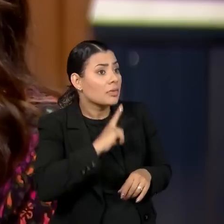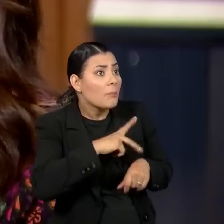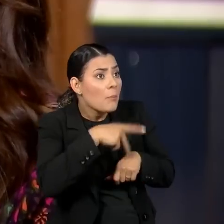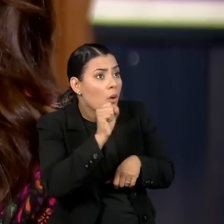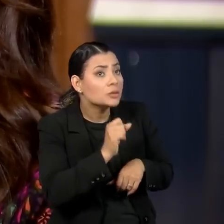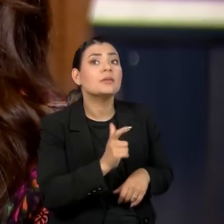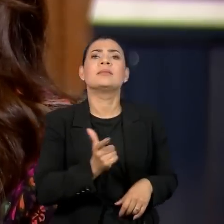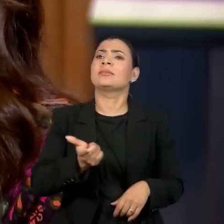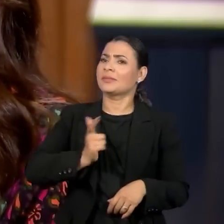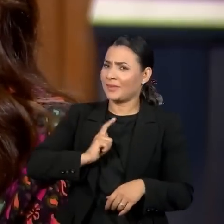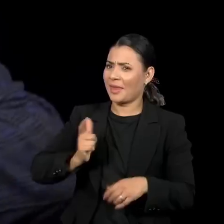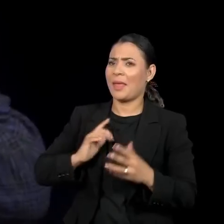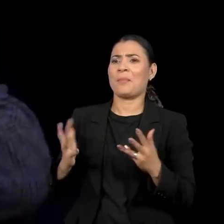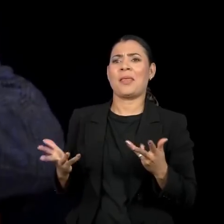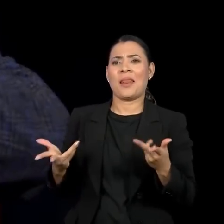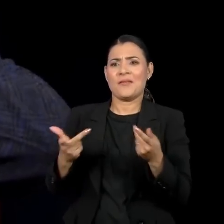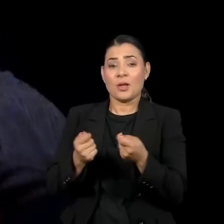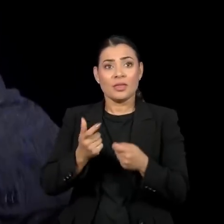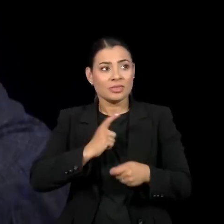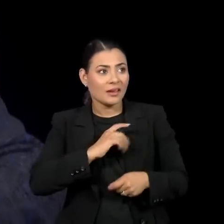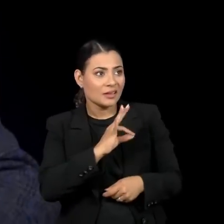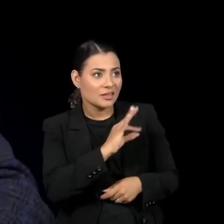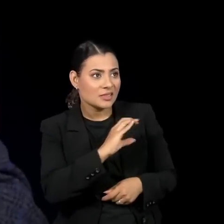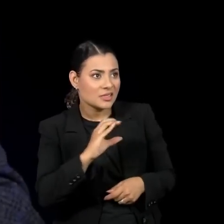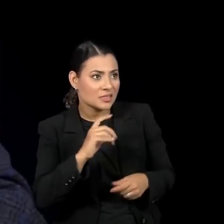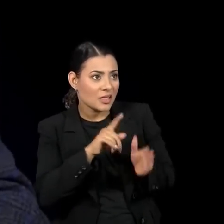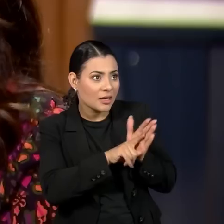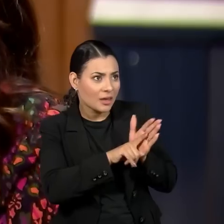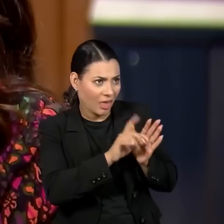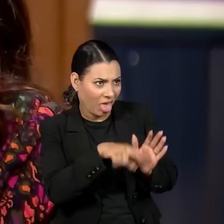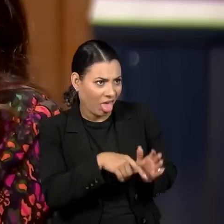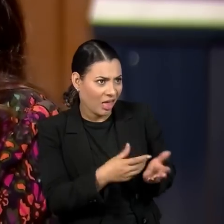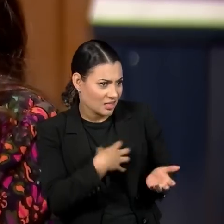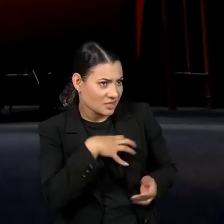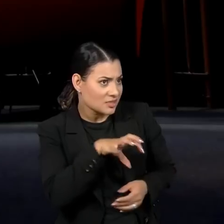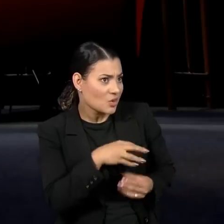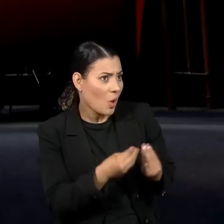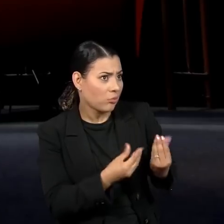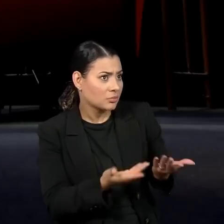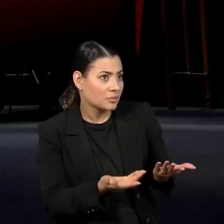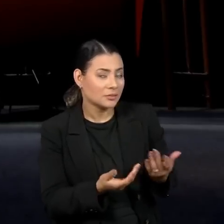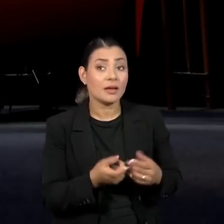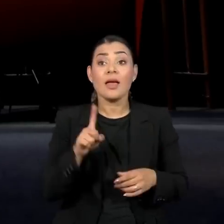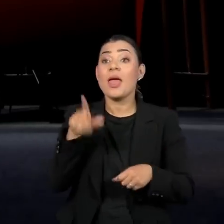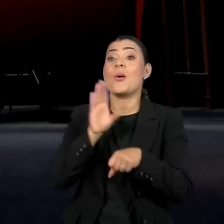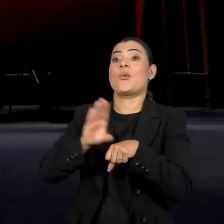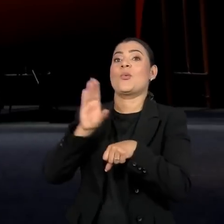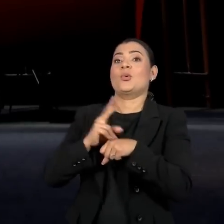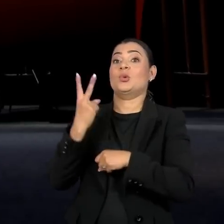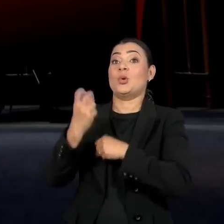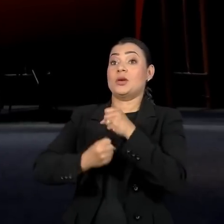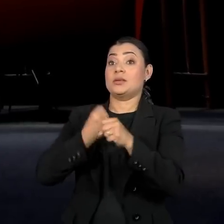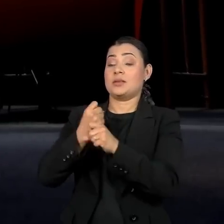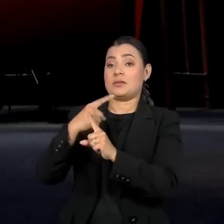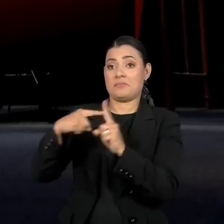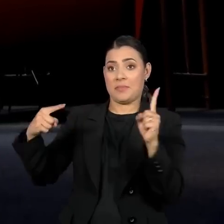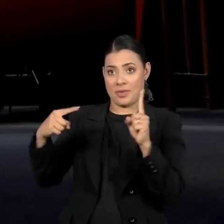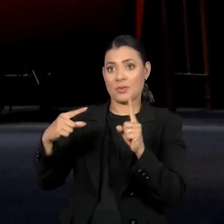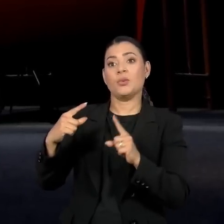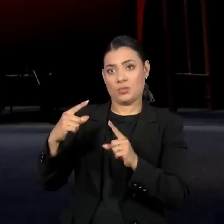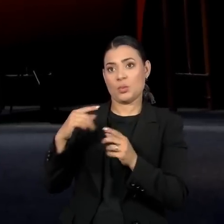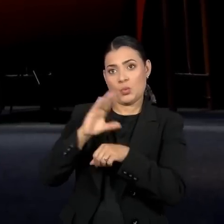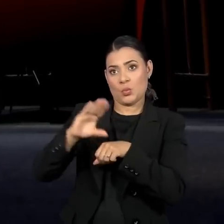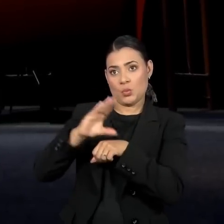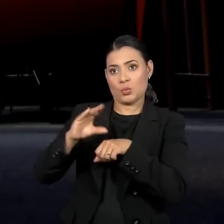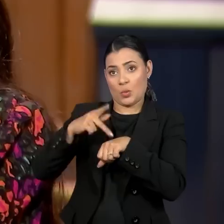Tem, é maravilhoso. Como é que funciona? Tem TCC? Como é que funciona? Não, é maravilhosa, porque assim, é um curso de 2 anos e meio, né? Então a gente